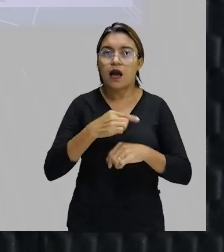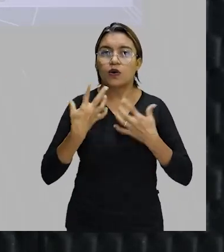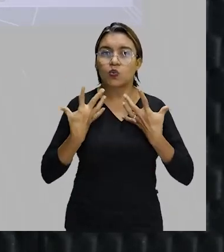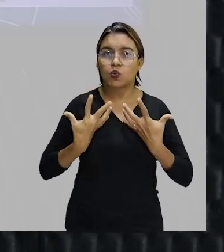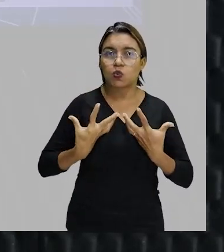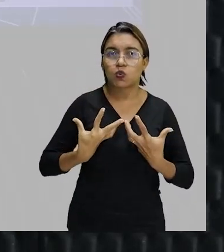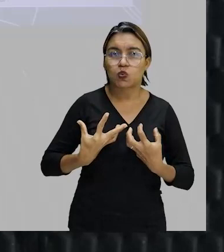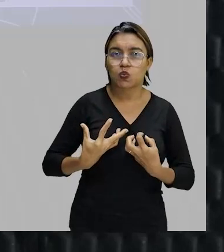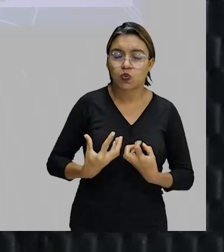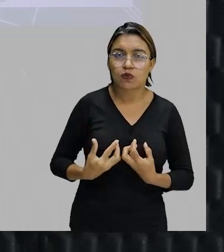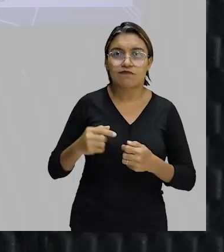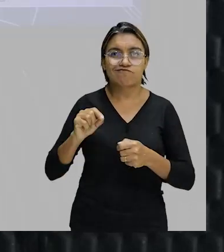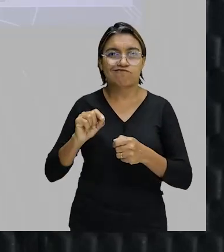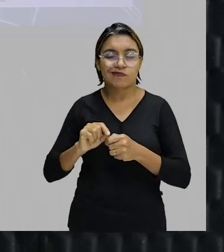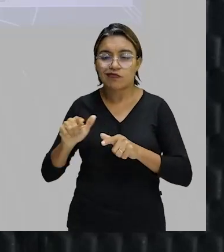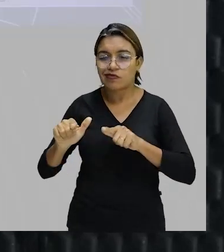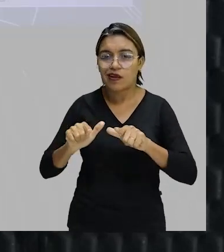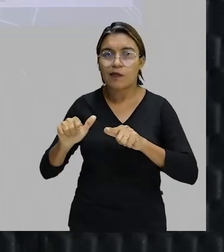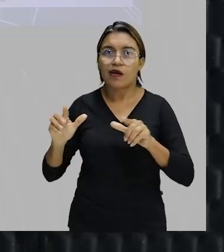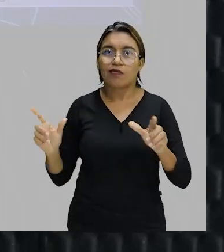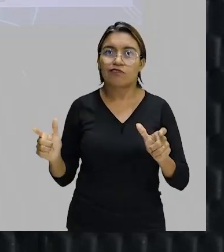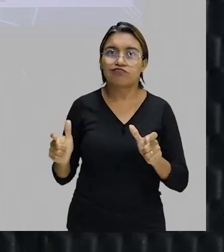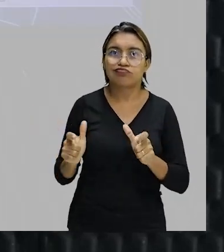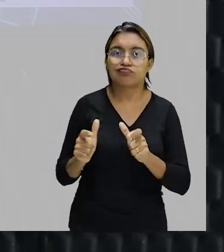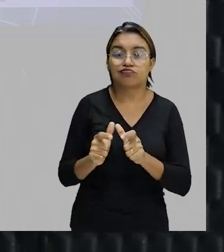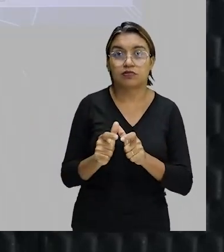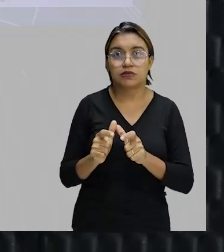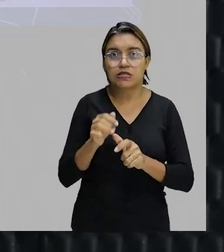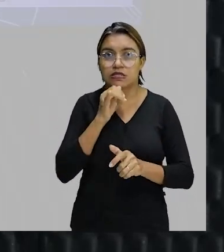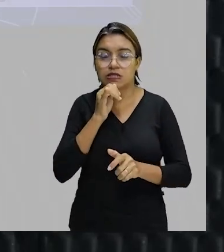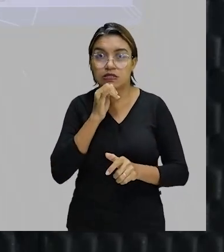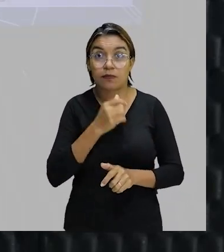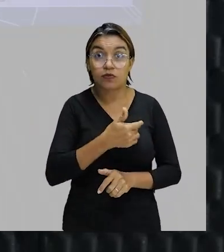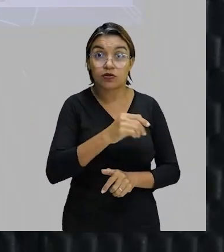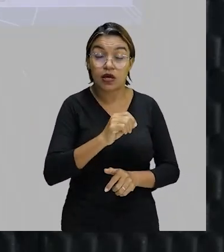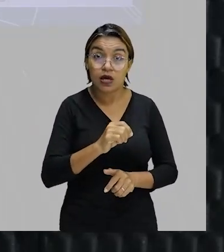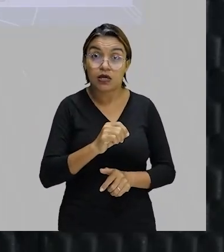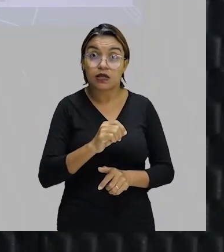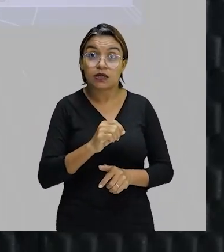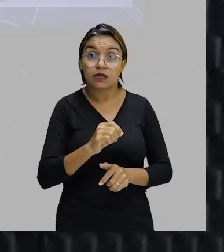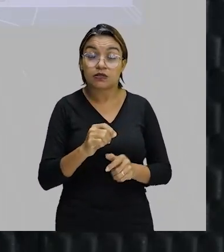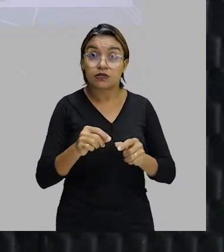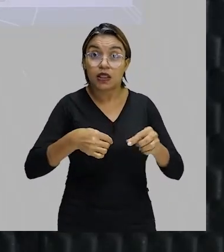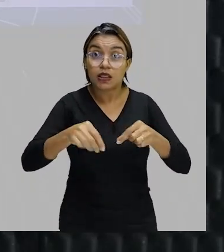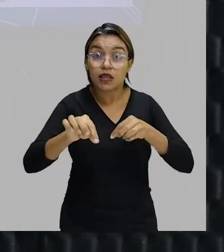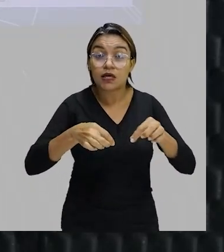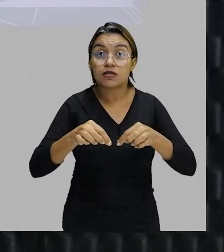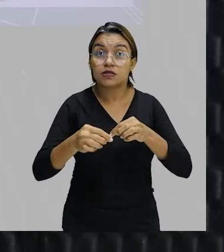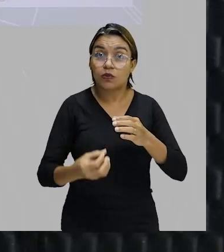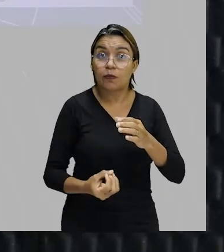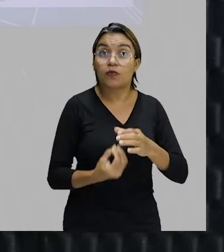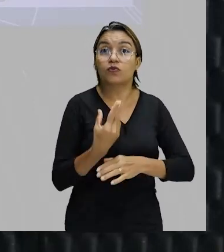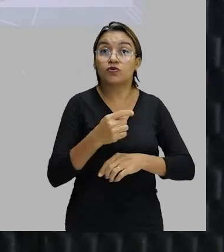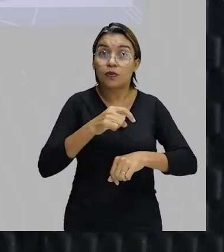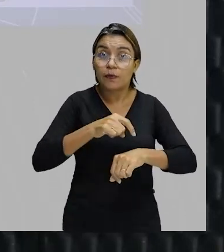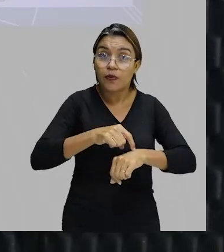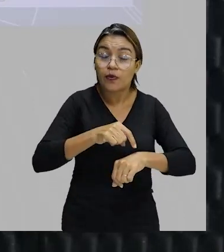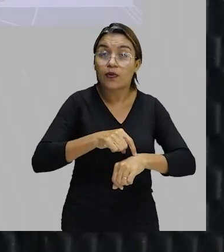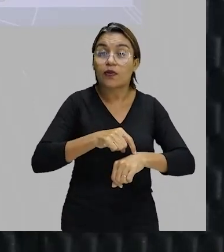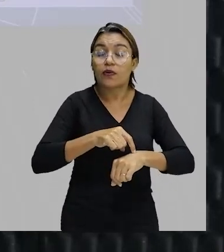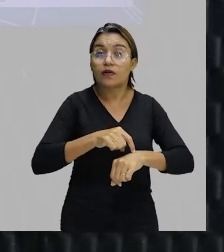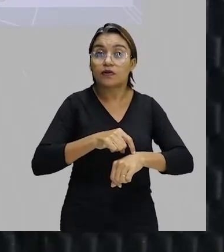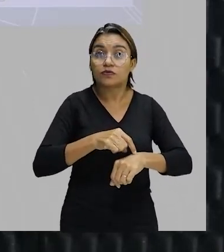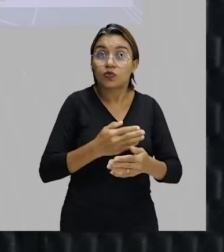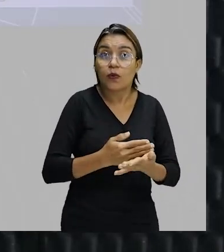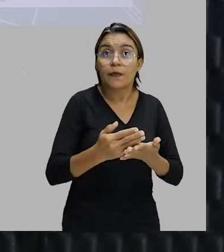produção pode começar a cair. Em vez de tu produzir os mesmos 10 tecidos por hora que tu estava produzindo no início do